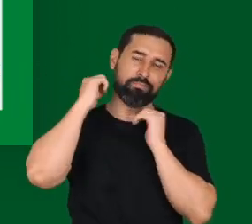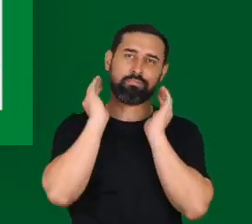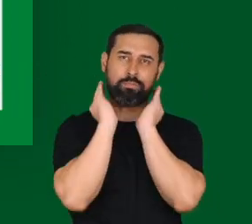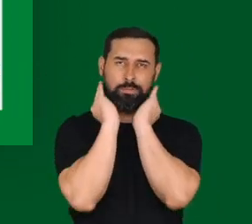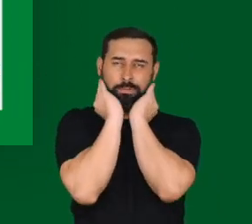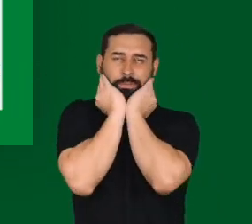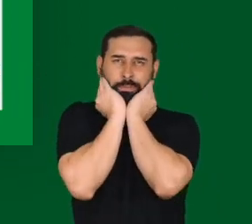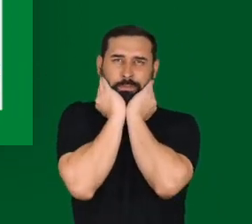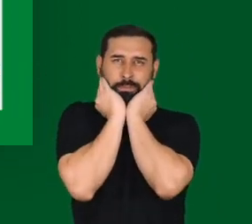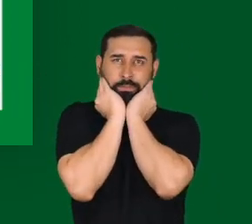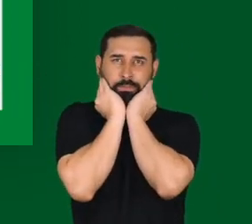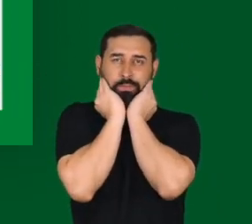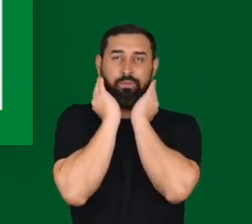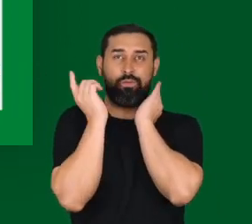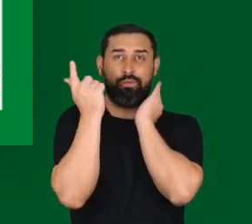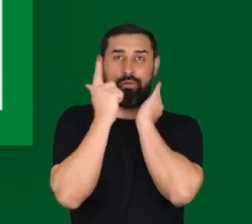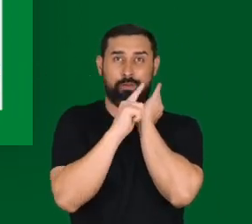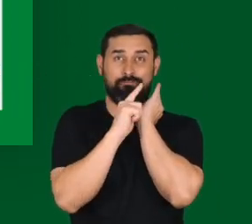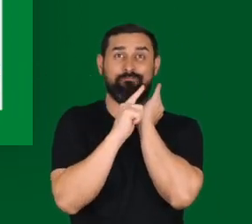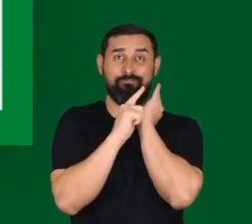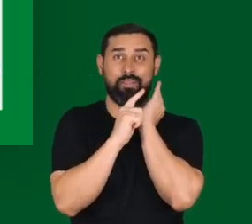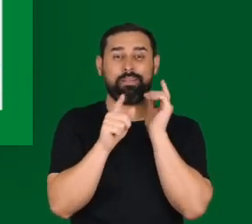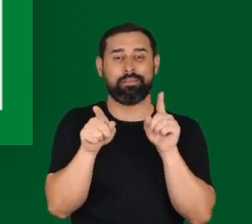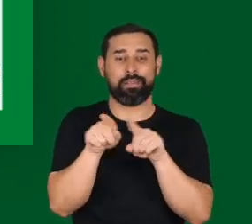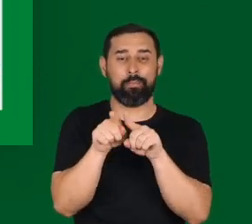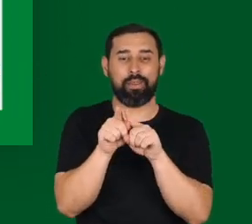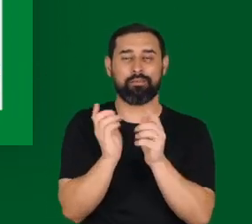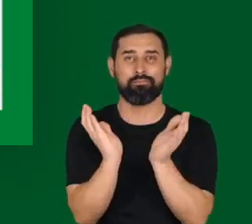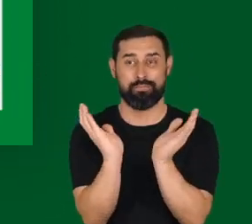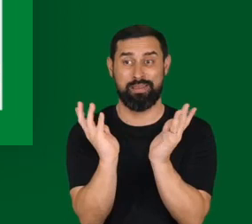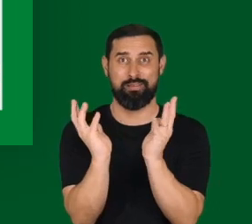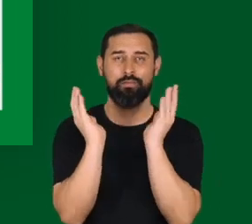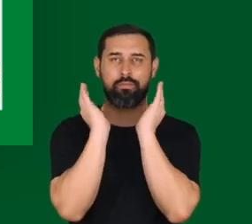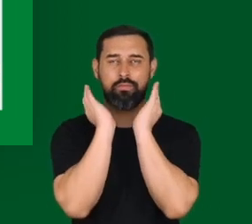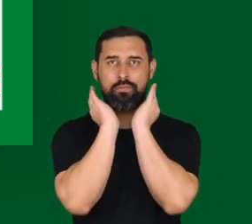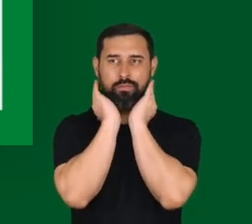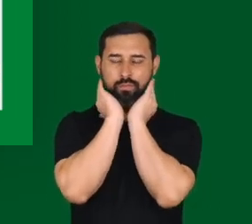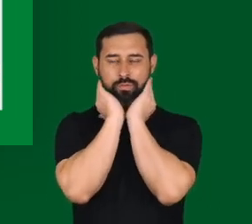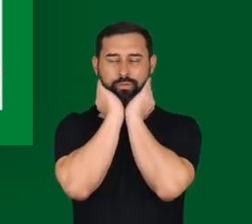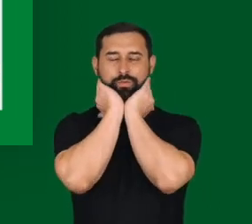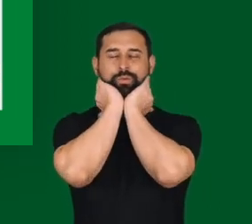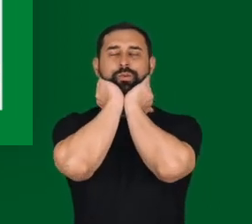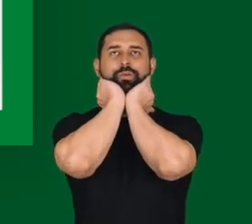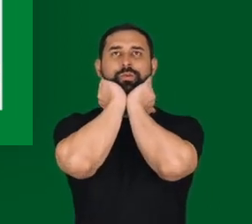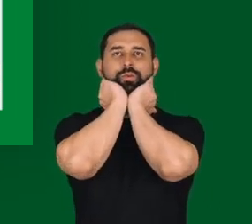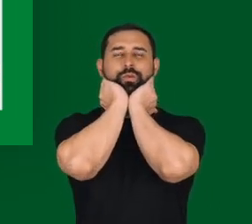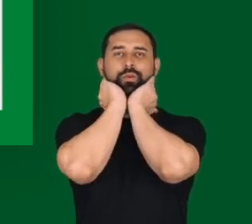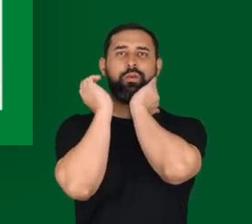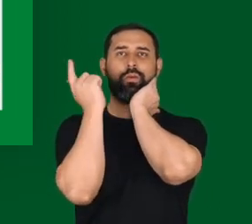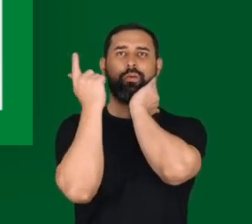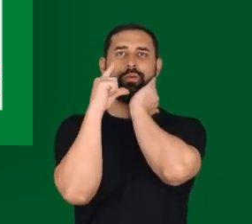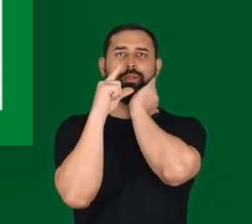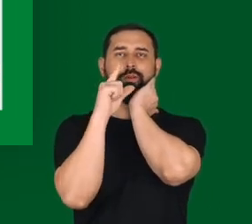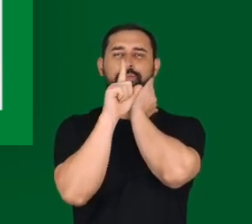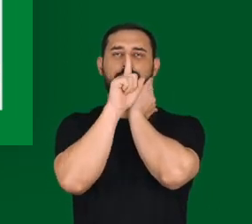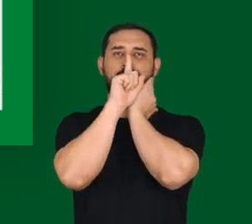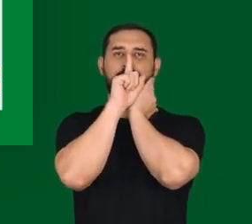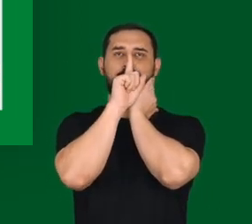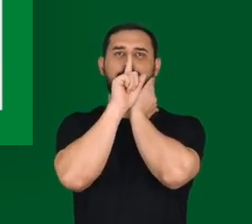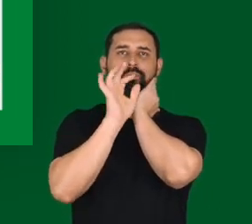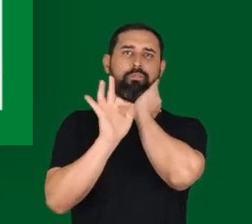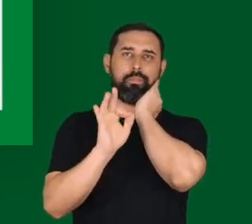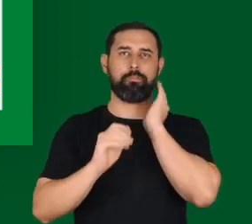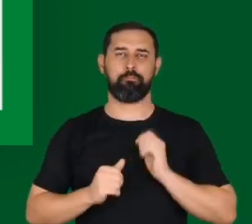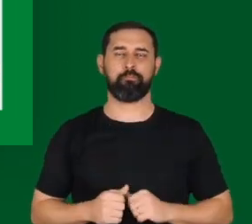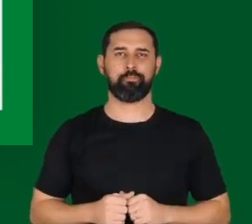fixar esse movimento aqui da cervical. Juntamente com a manobra manual ali, a gente vai estabilizar essa